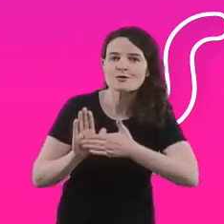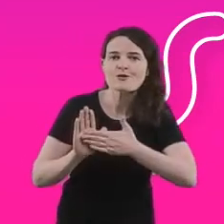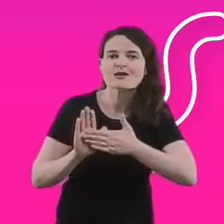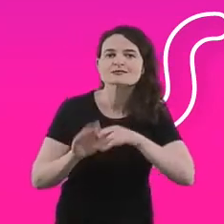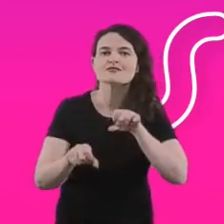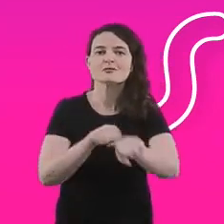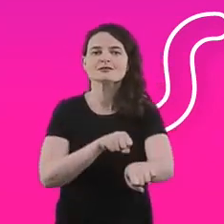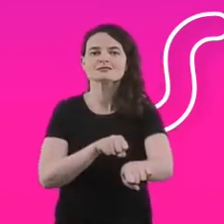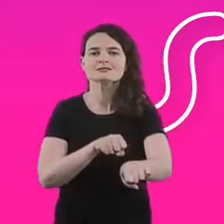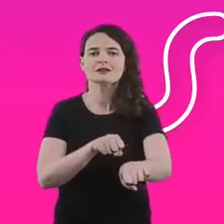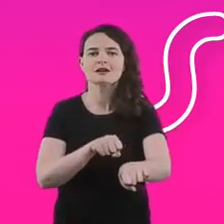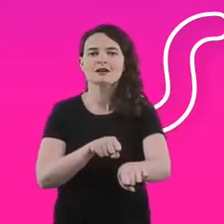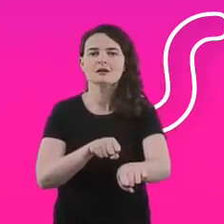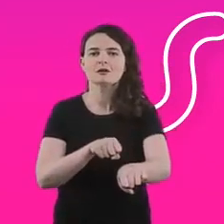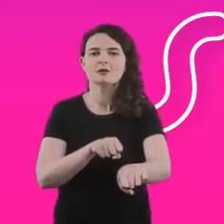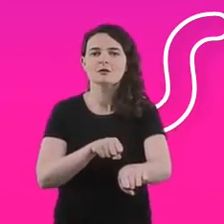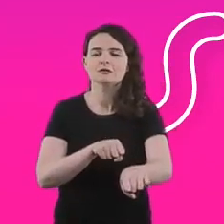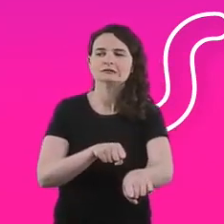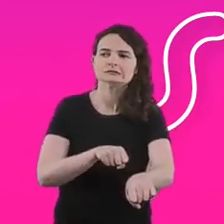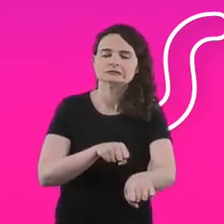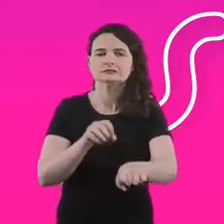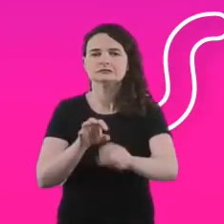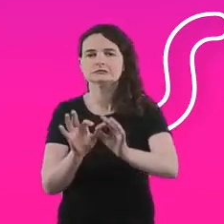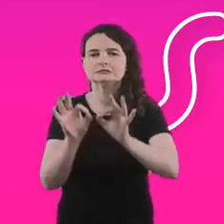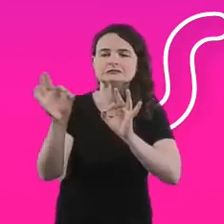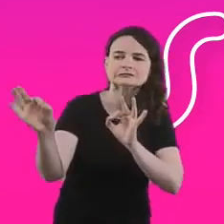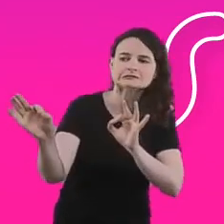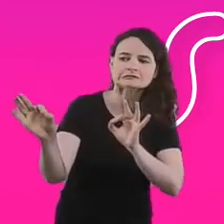online que realmente faça esse professor